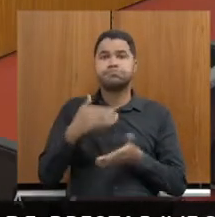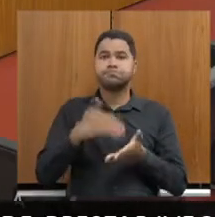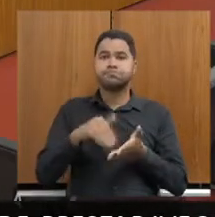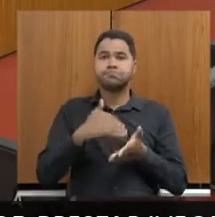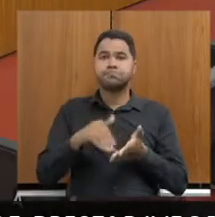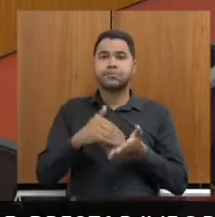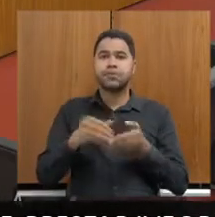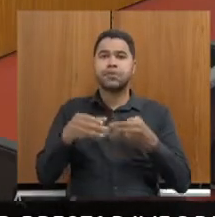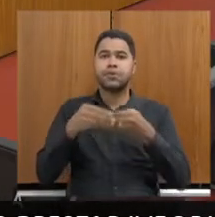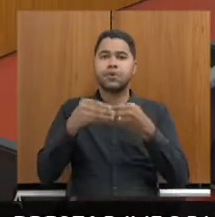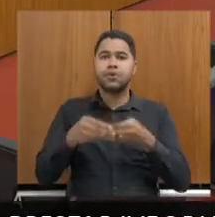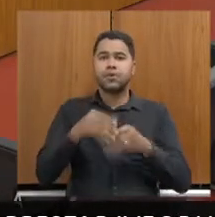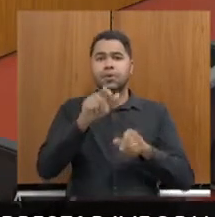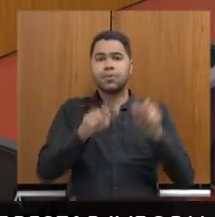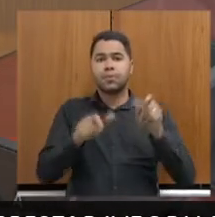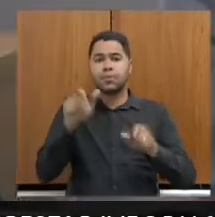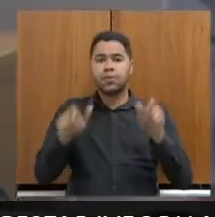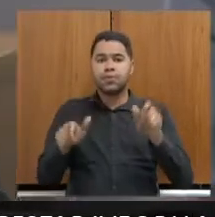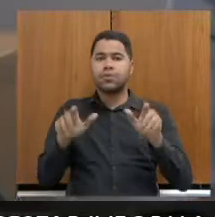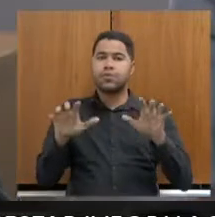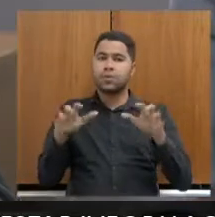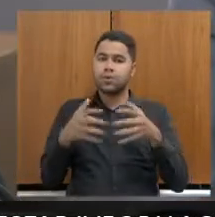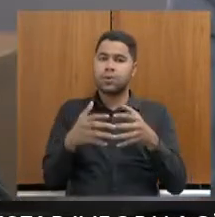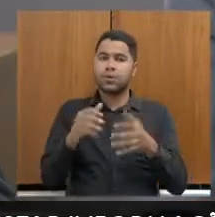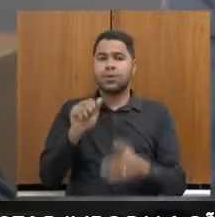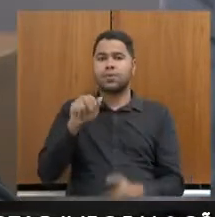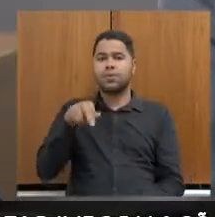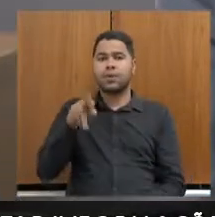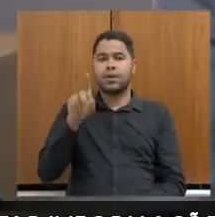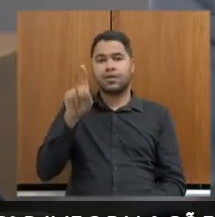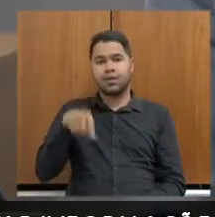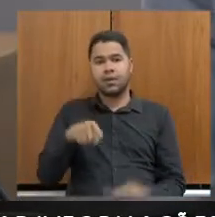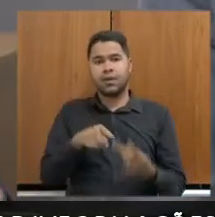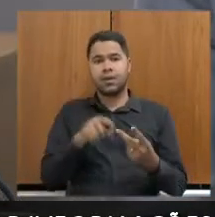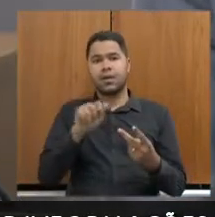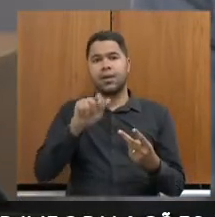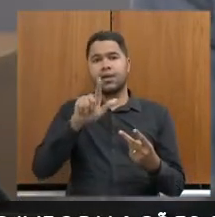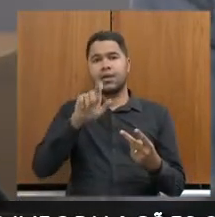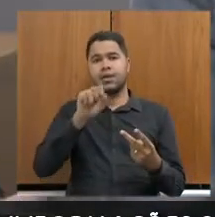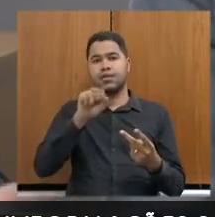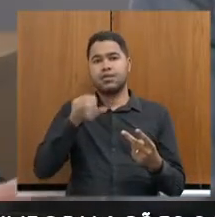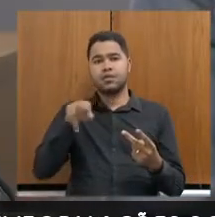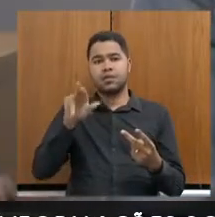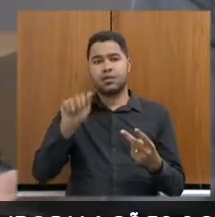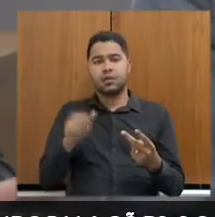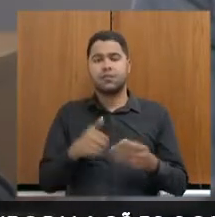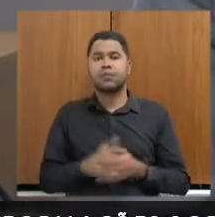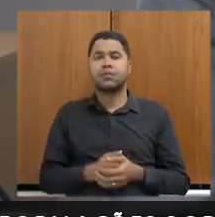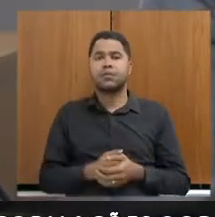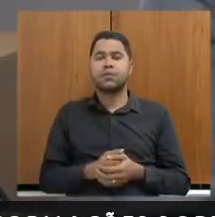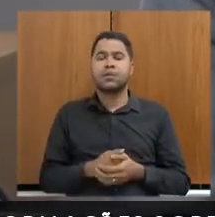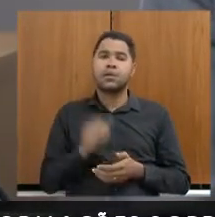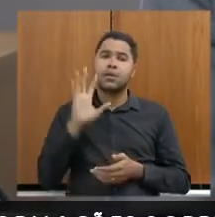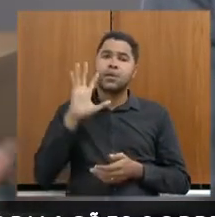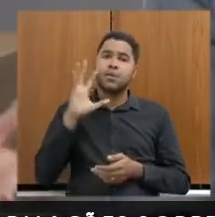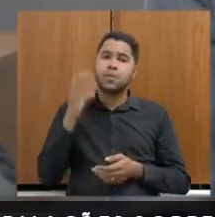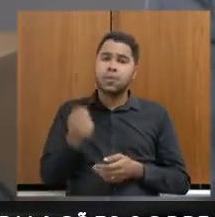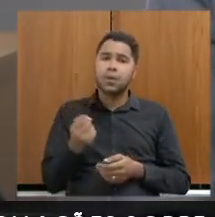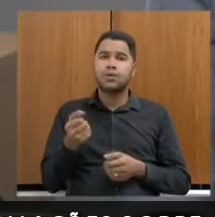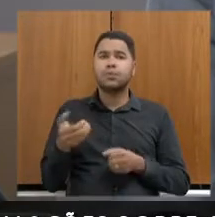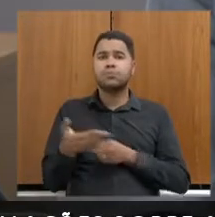mesma forma complementar na sua pessoa toda a sua equipe e o André Alessandra secretário eu acho que